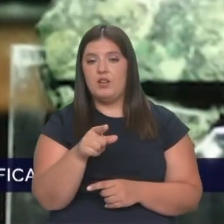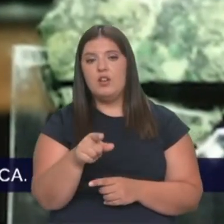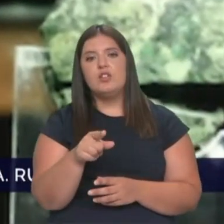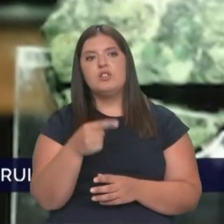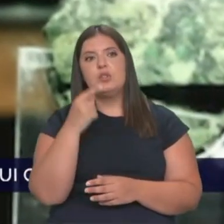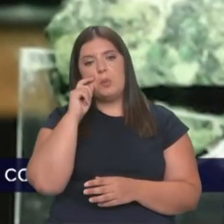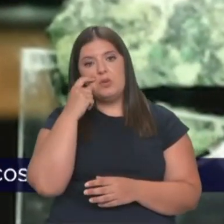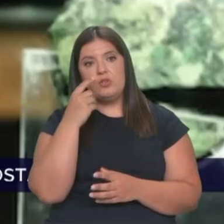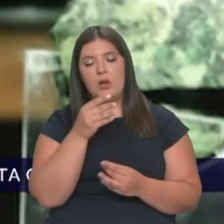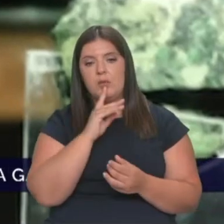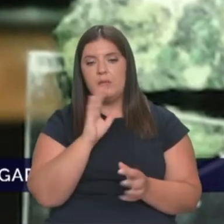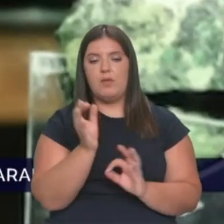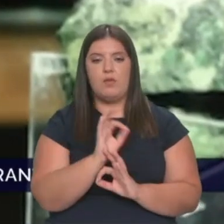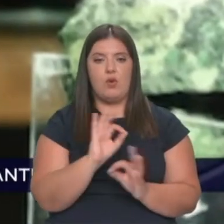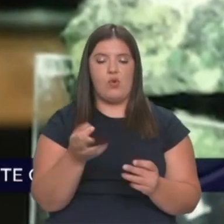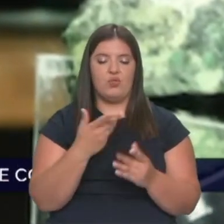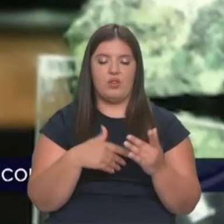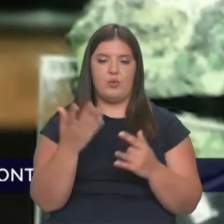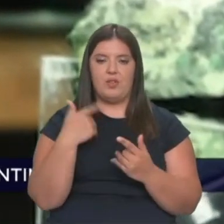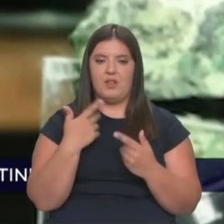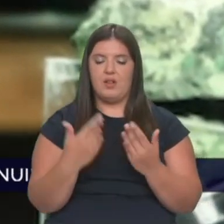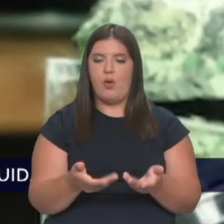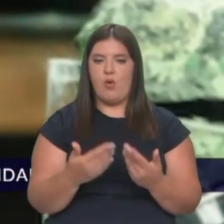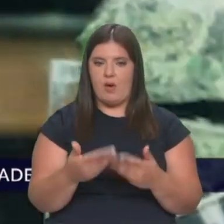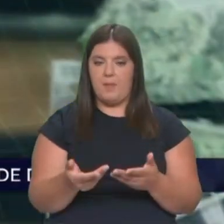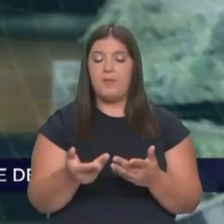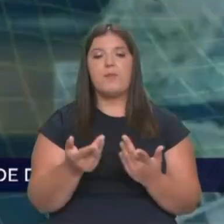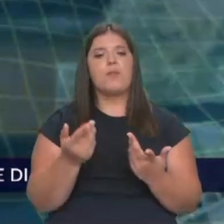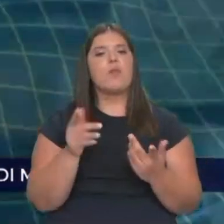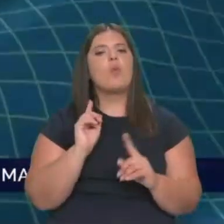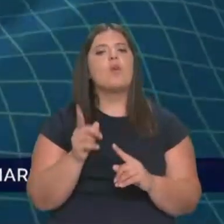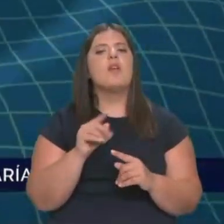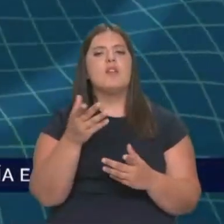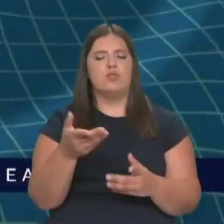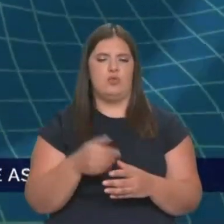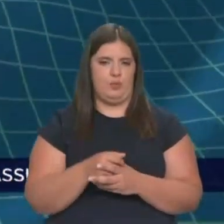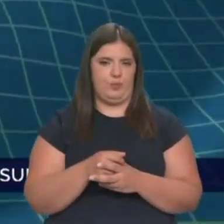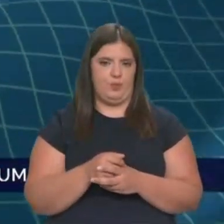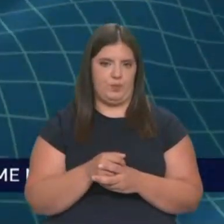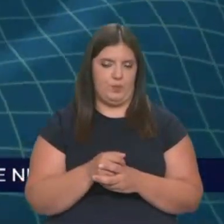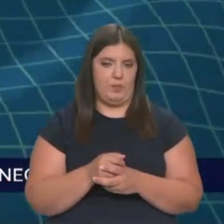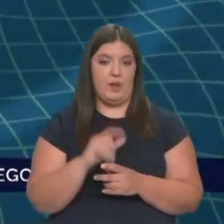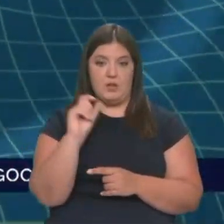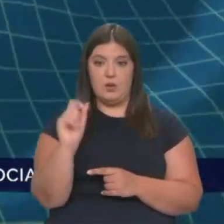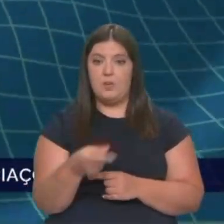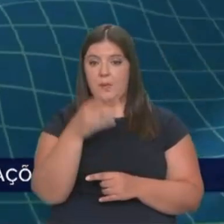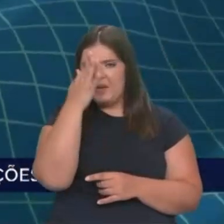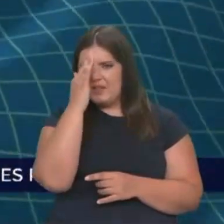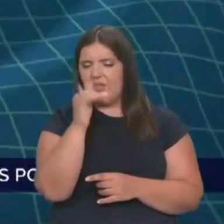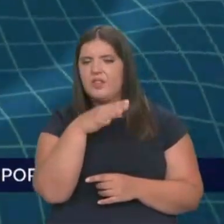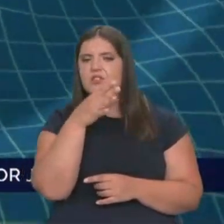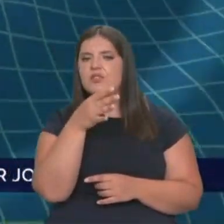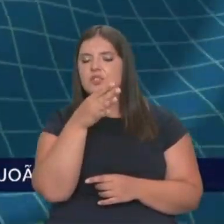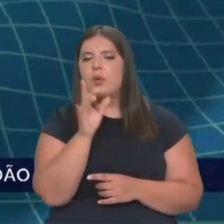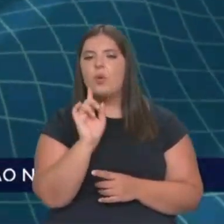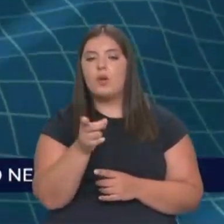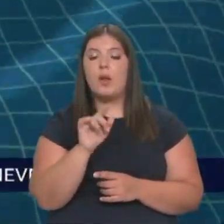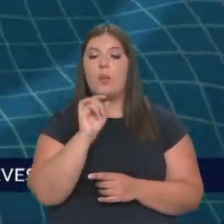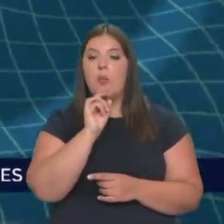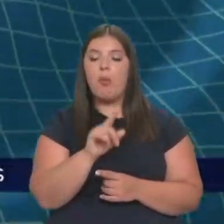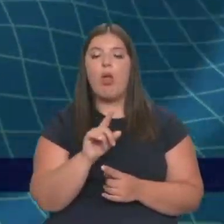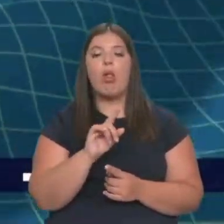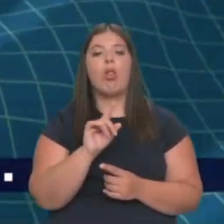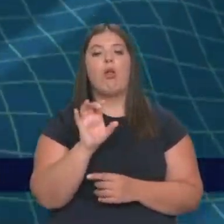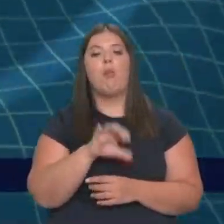mistério delicioso da antiguidade até aos nossos tempos. O que é este mecanismo? As primeiras ideias dizem que pode ser um